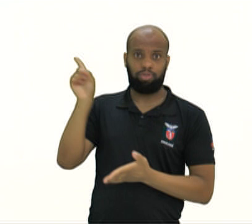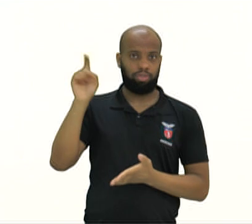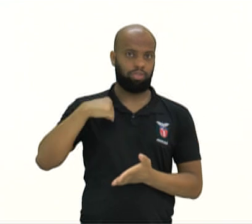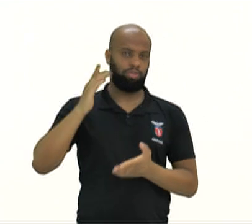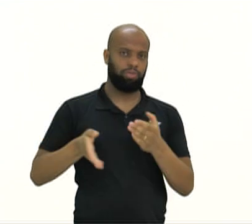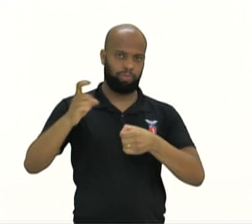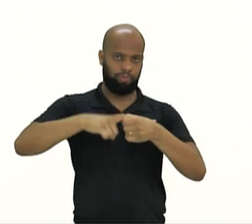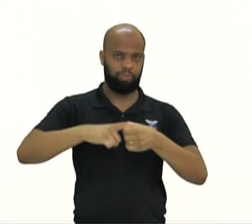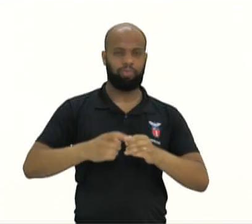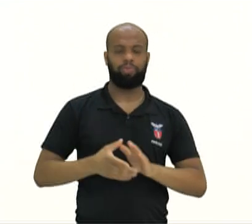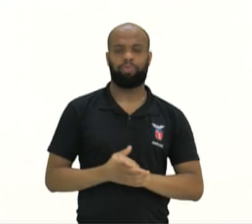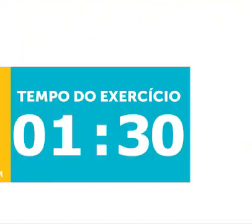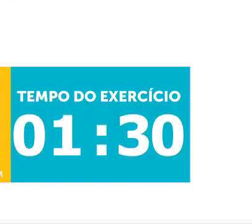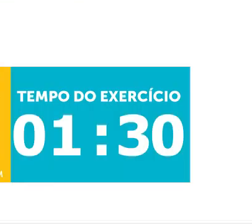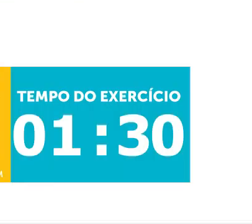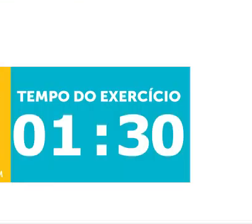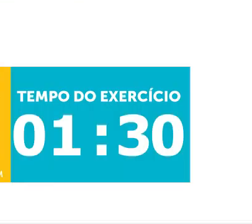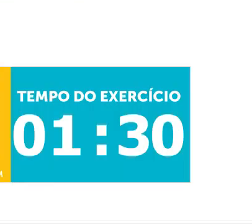continua.